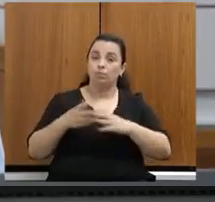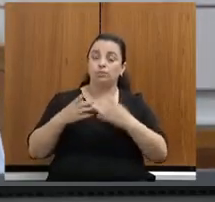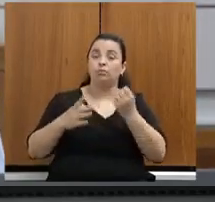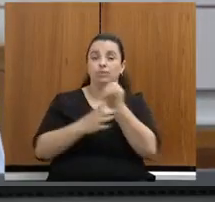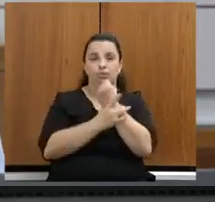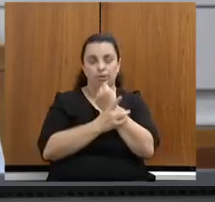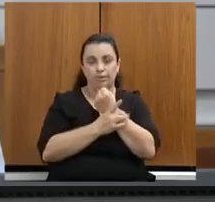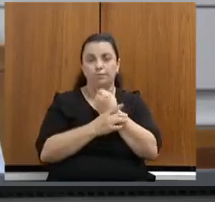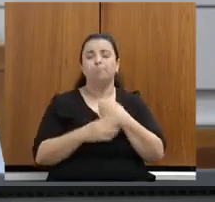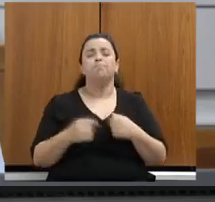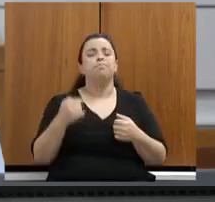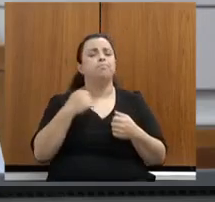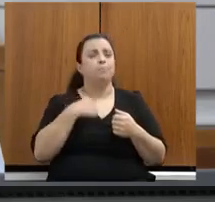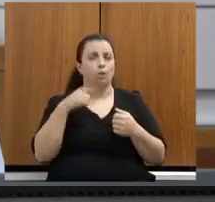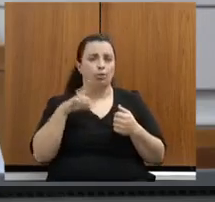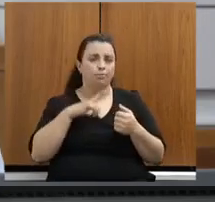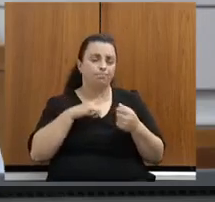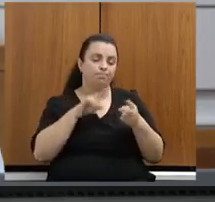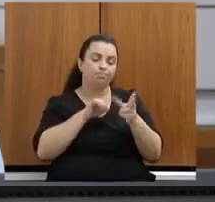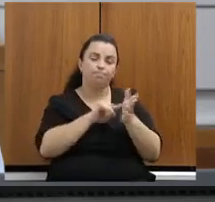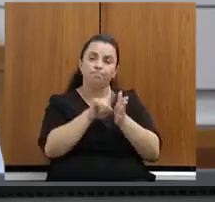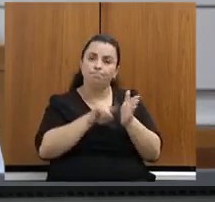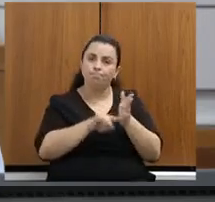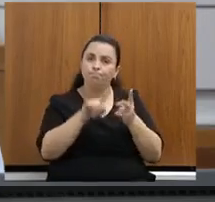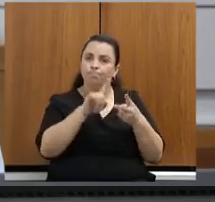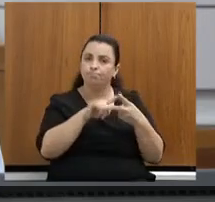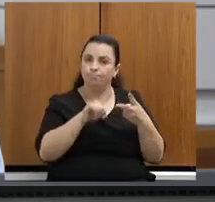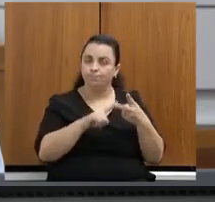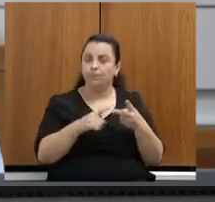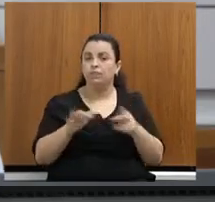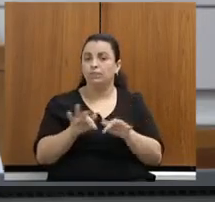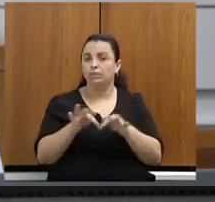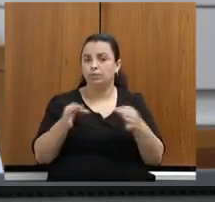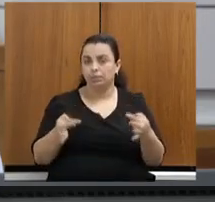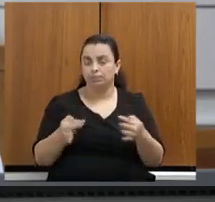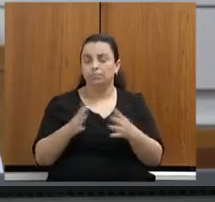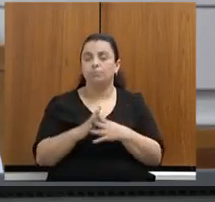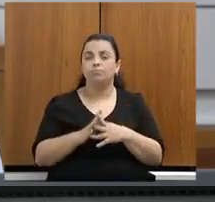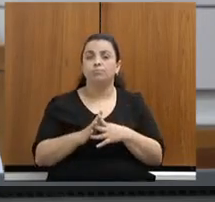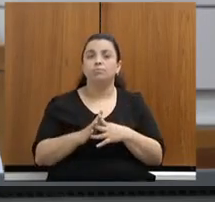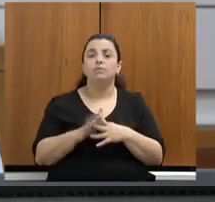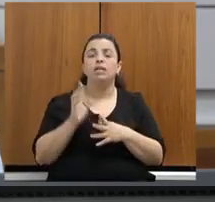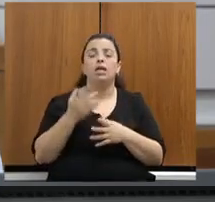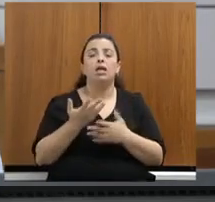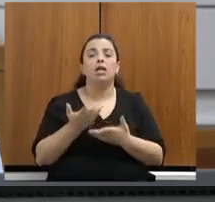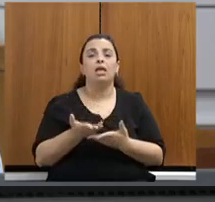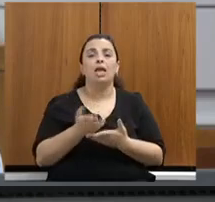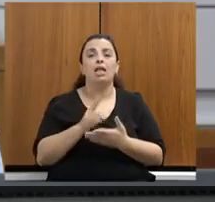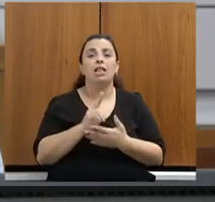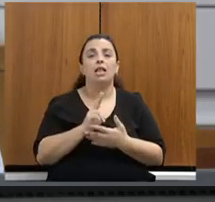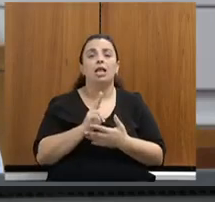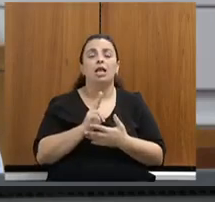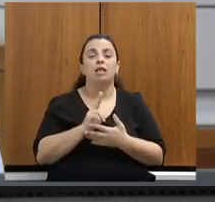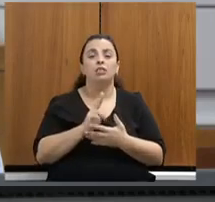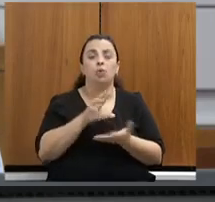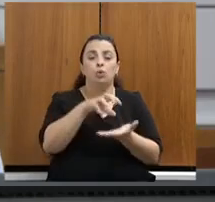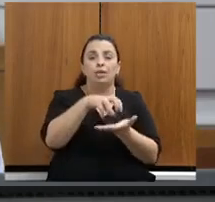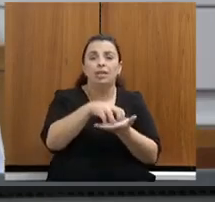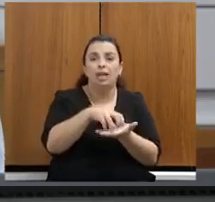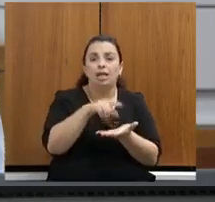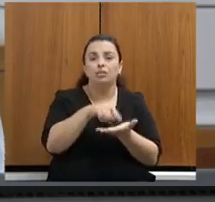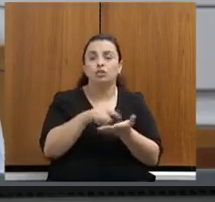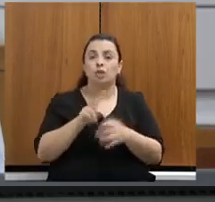duas questões muito simples né que é quantas unidades de prevenção à criminalidade